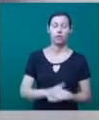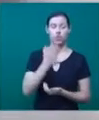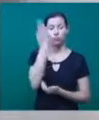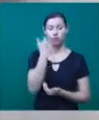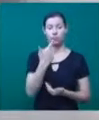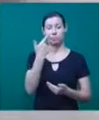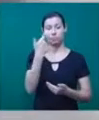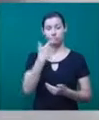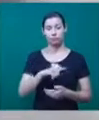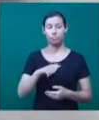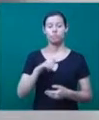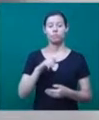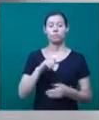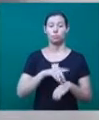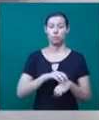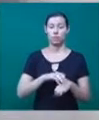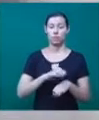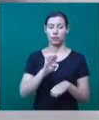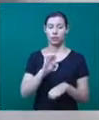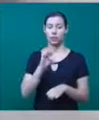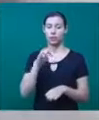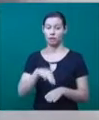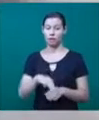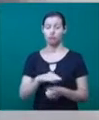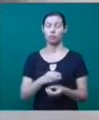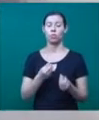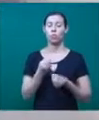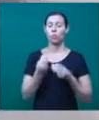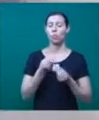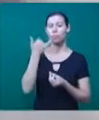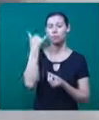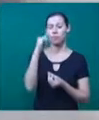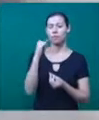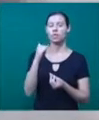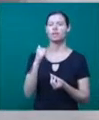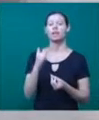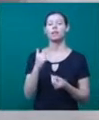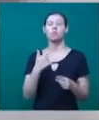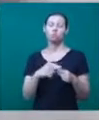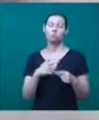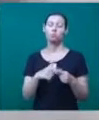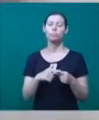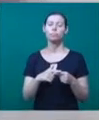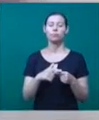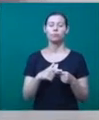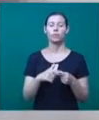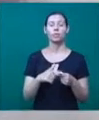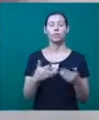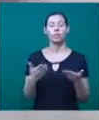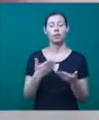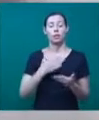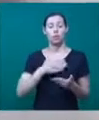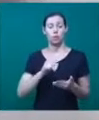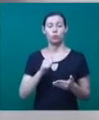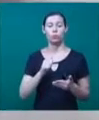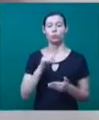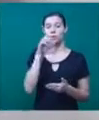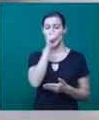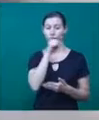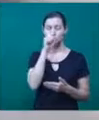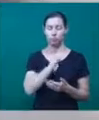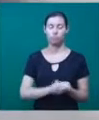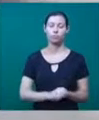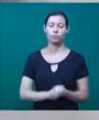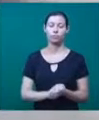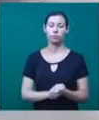mais sobre a esclerose múltipla, causas, tratamento e diagnóstico da doença. Estamos aí na campanha Agosto Laranja. Tem também o